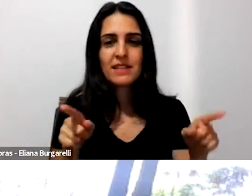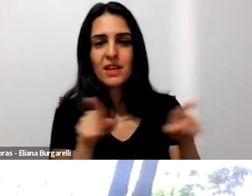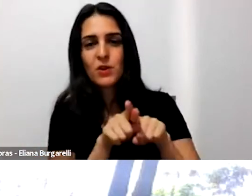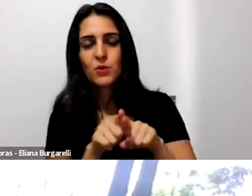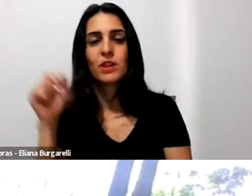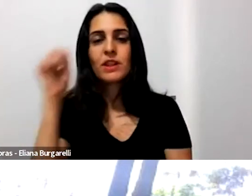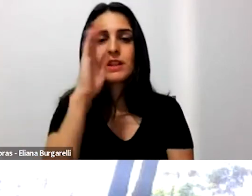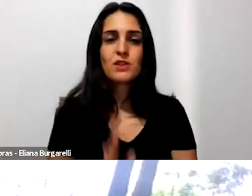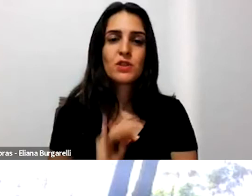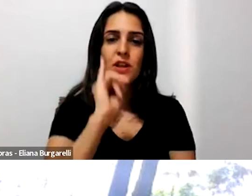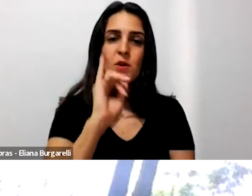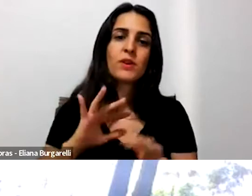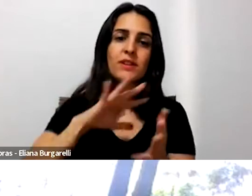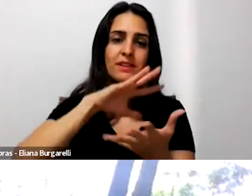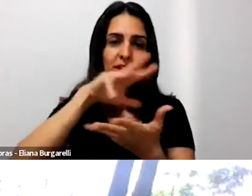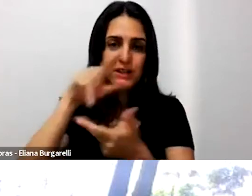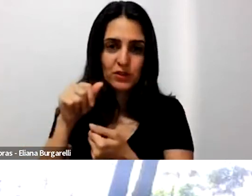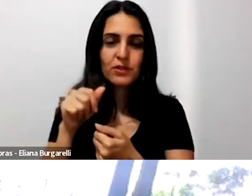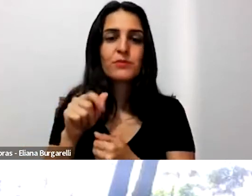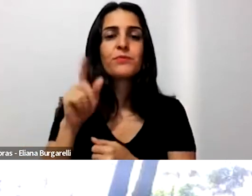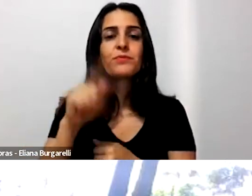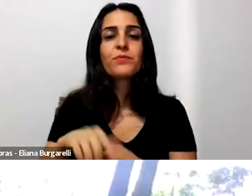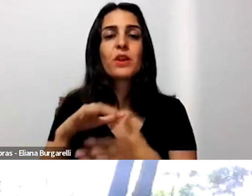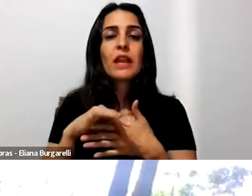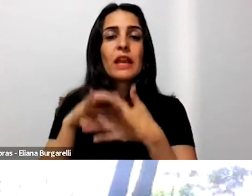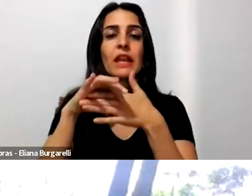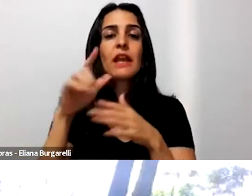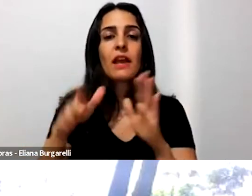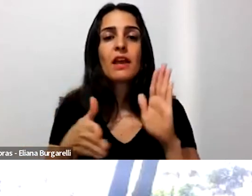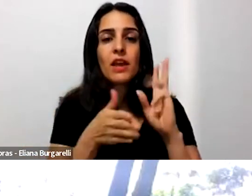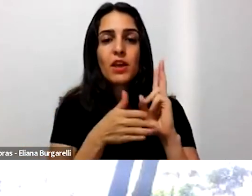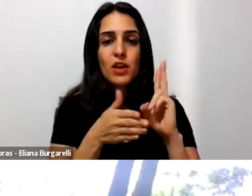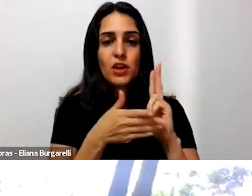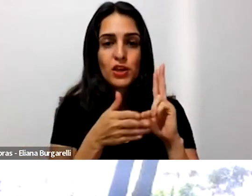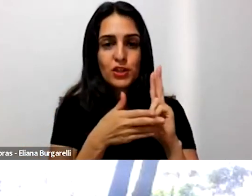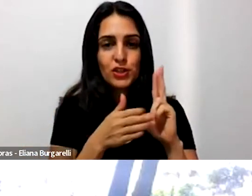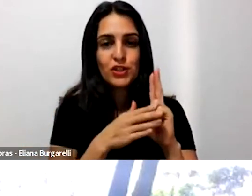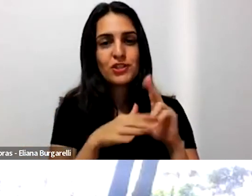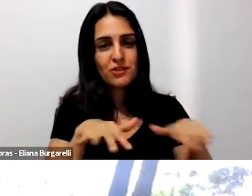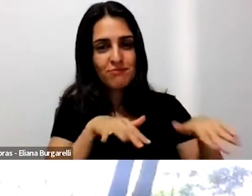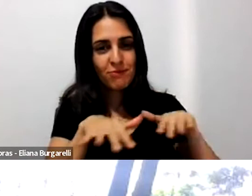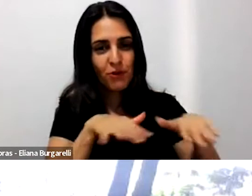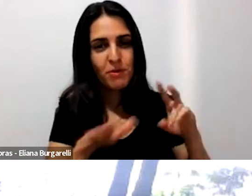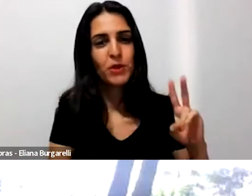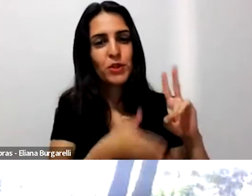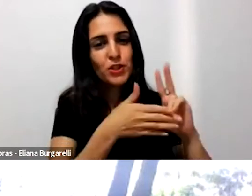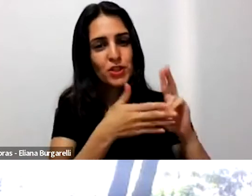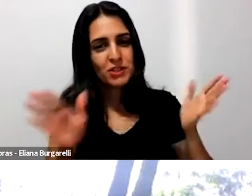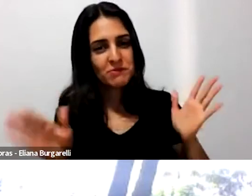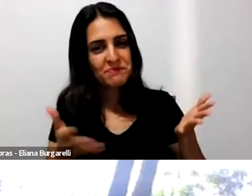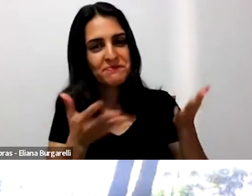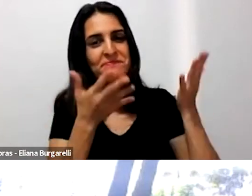esse papel dos governos federais mudaram. Nesse sentido, quero parabenizar a sociedade